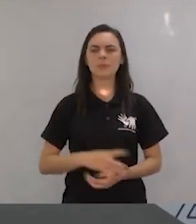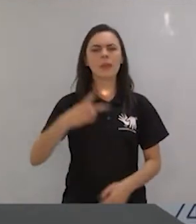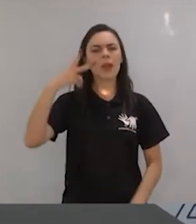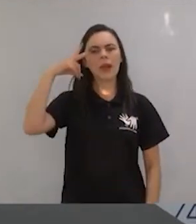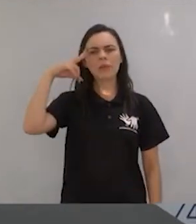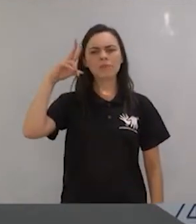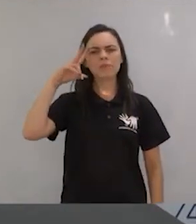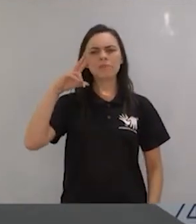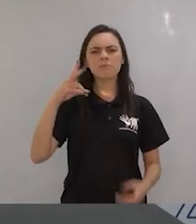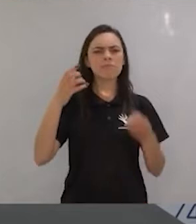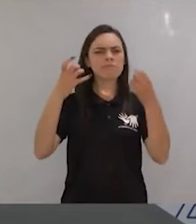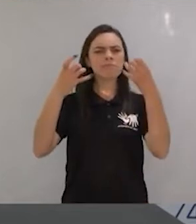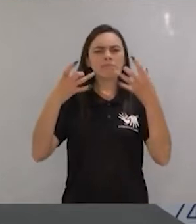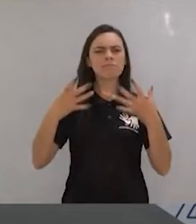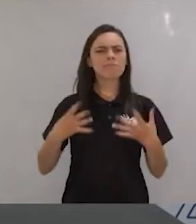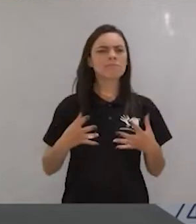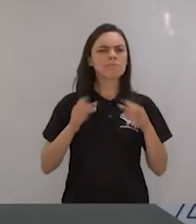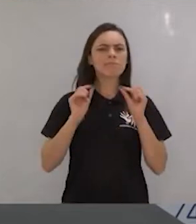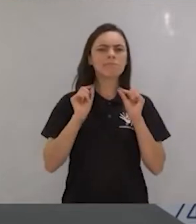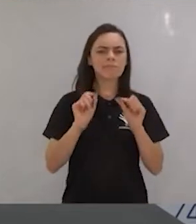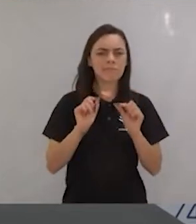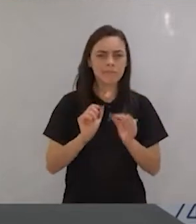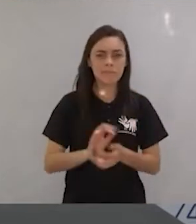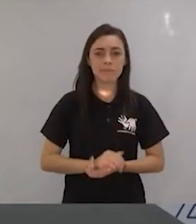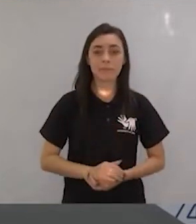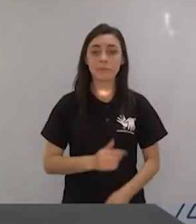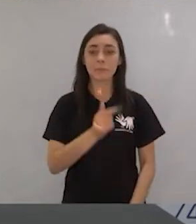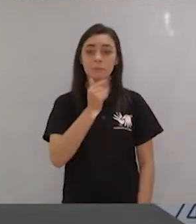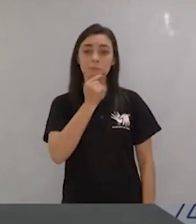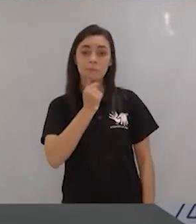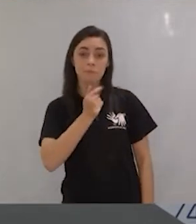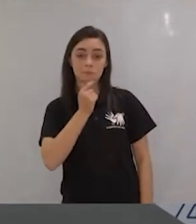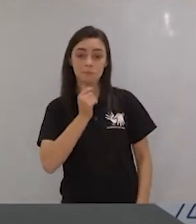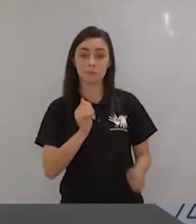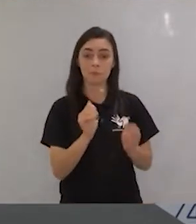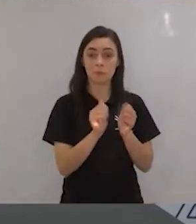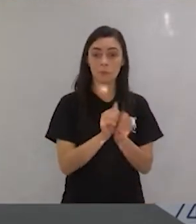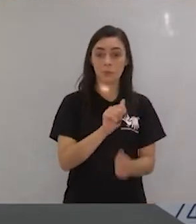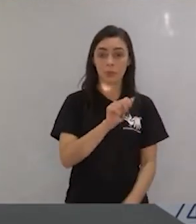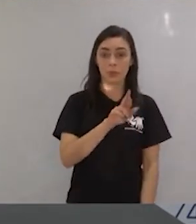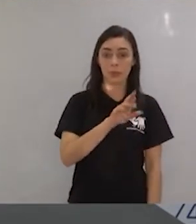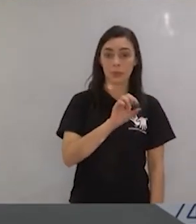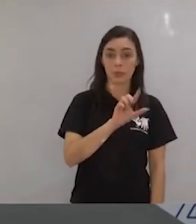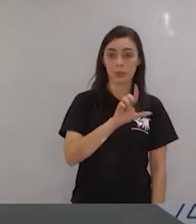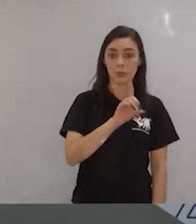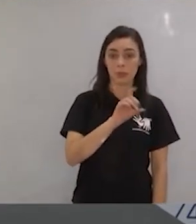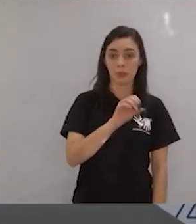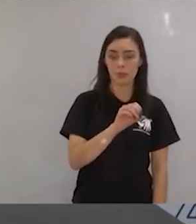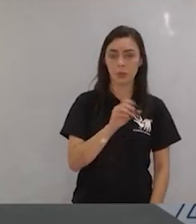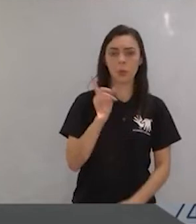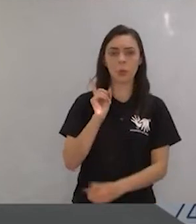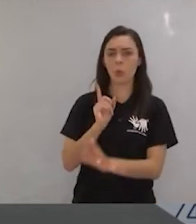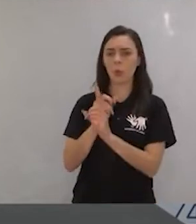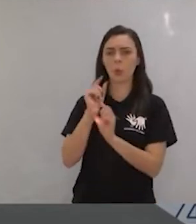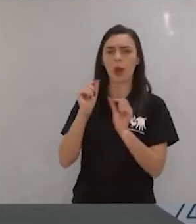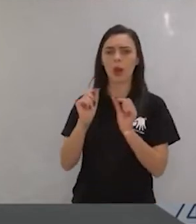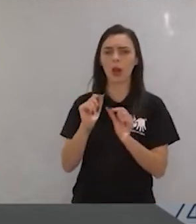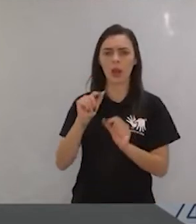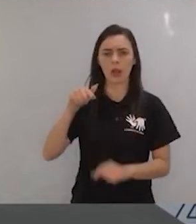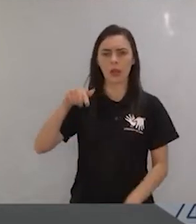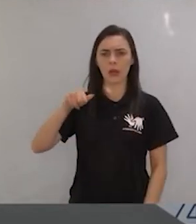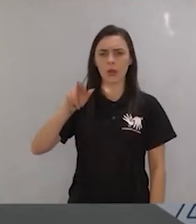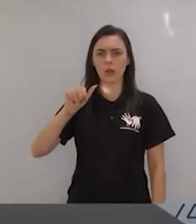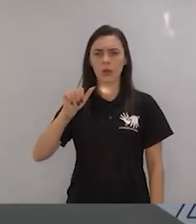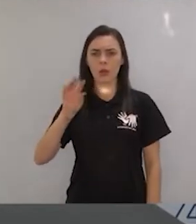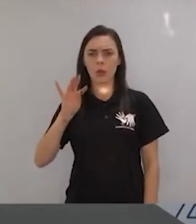Contando essa história dessa tirinha. Que o Calvin e o Haroldo estavam passeando e viram um quatizinho. O que